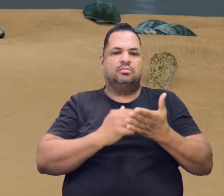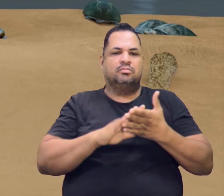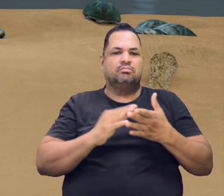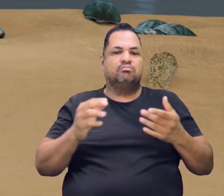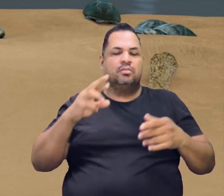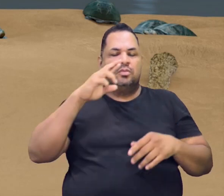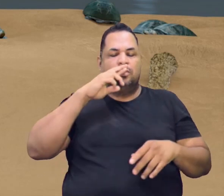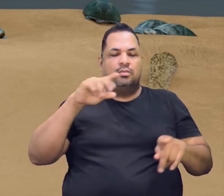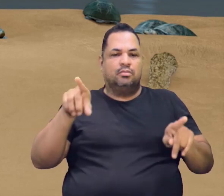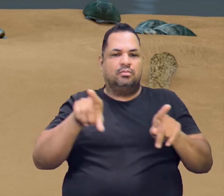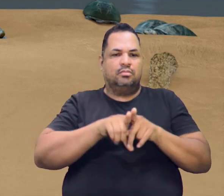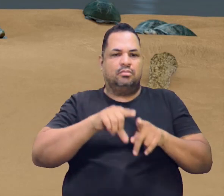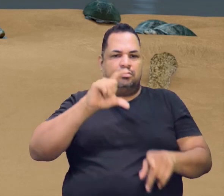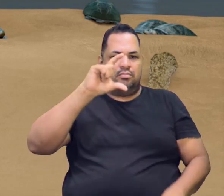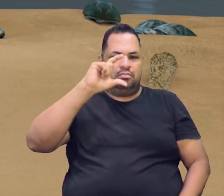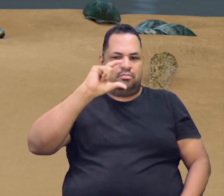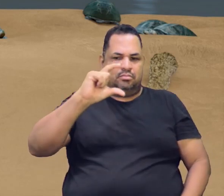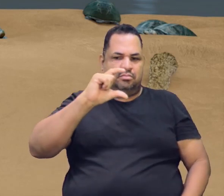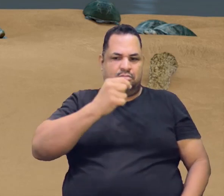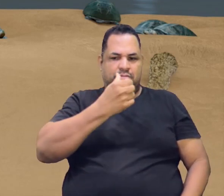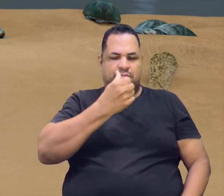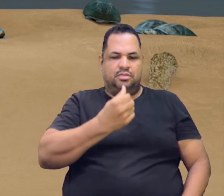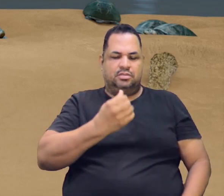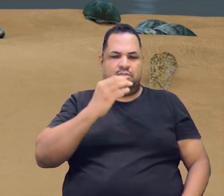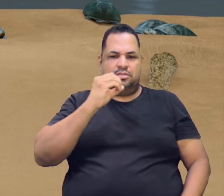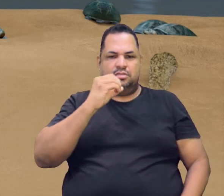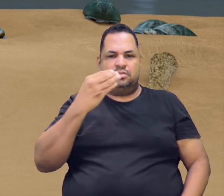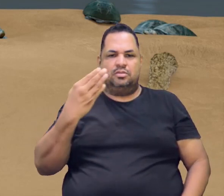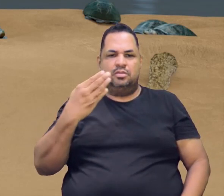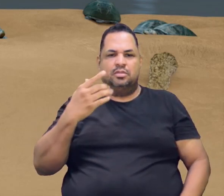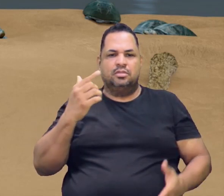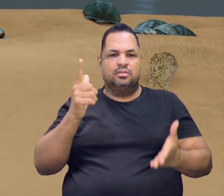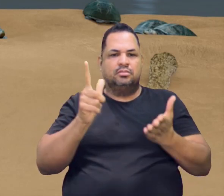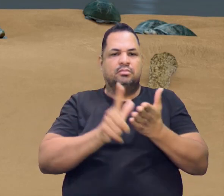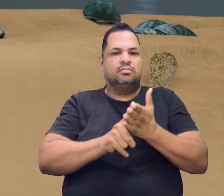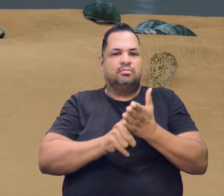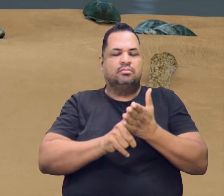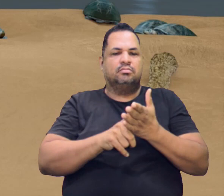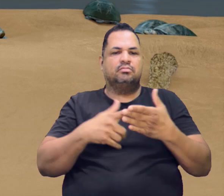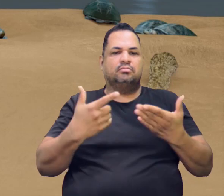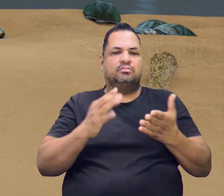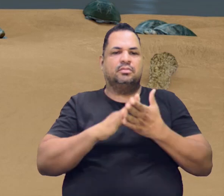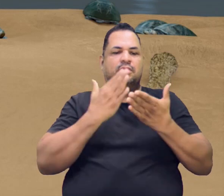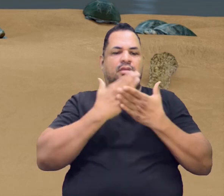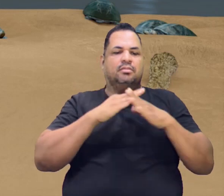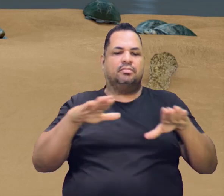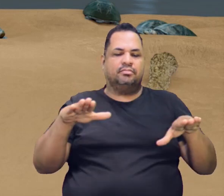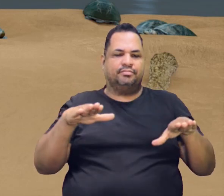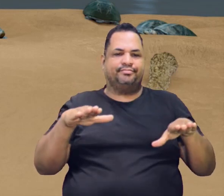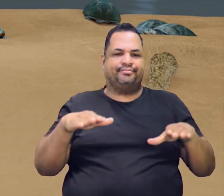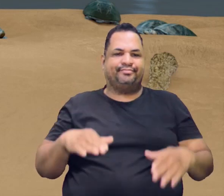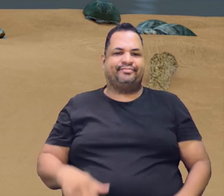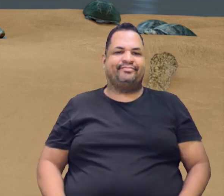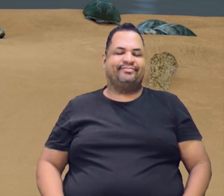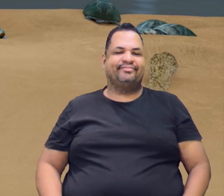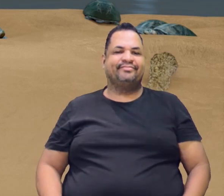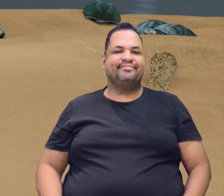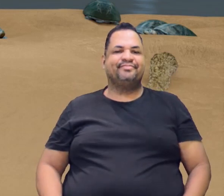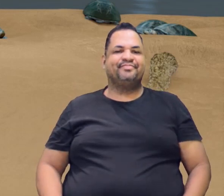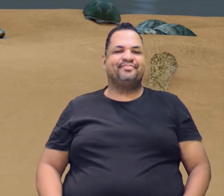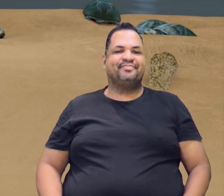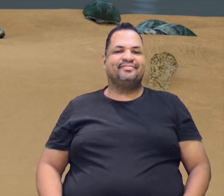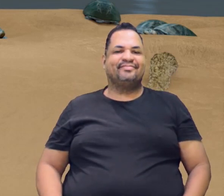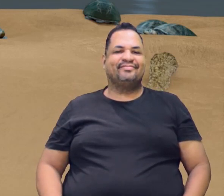lá. É um calhamaço de 604 páginas, tá bom? Já acabou a aula. Acabou, Sâmio.